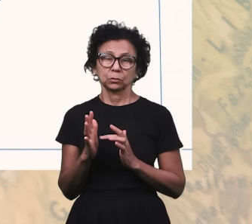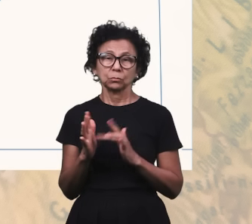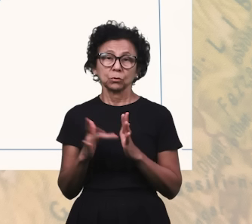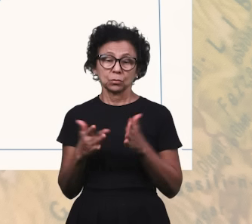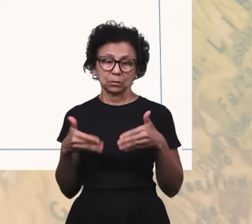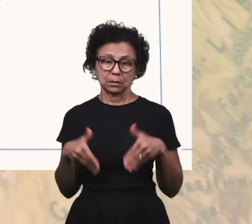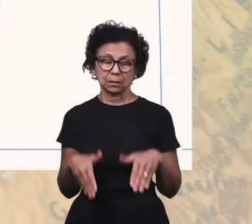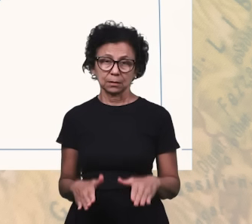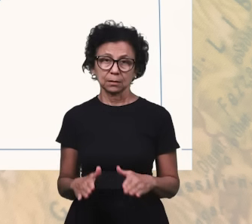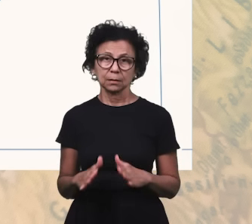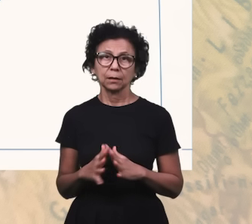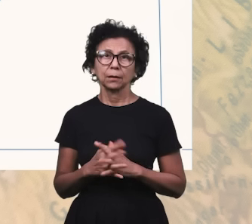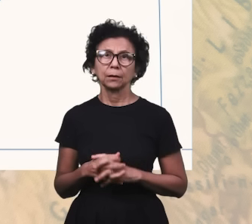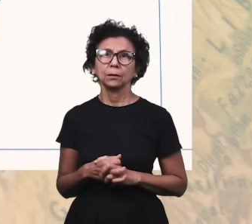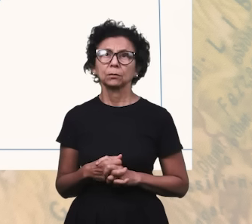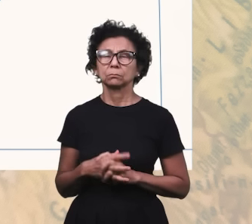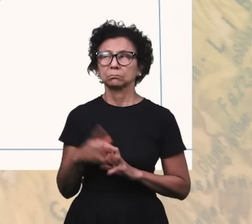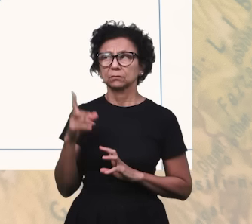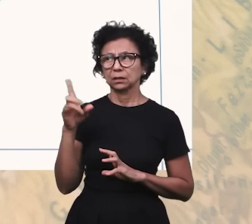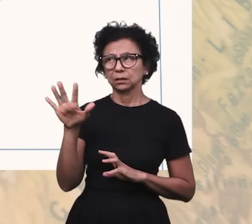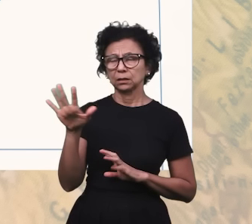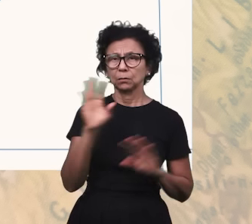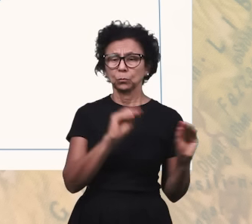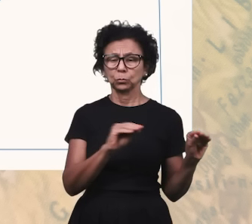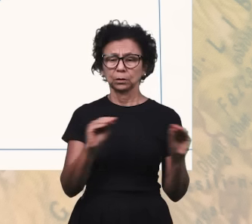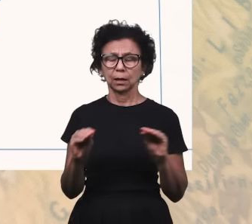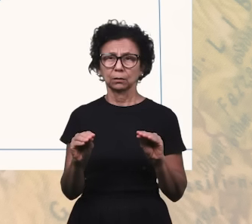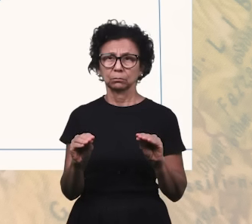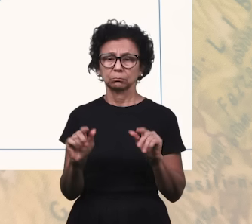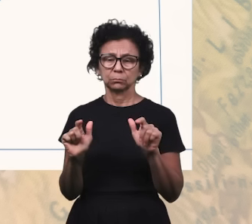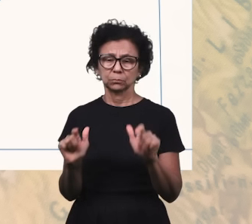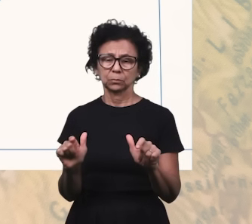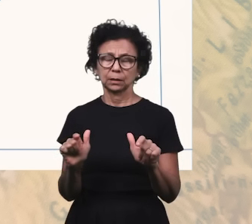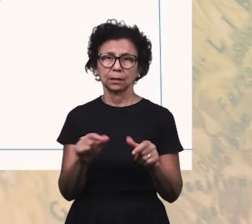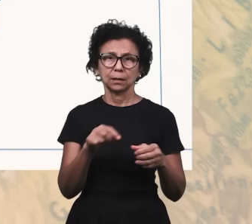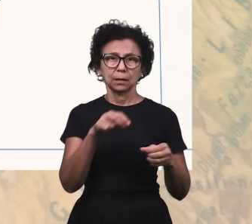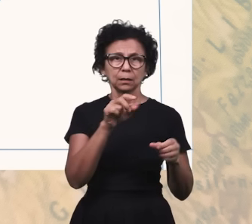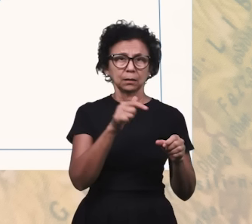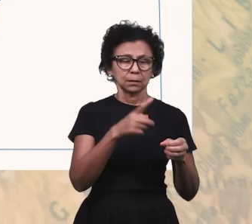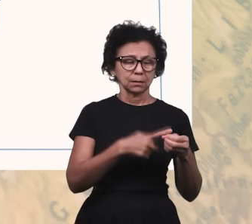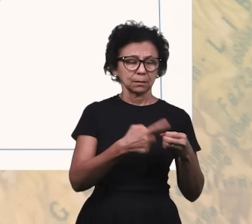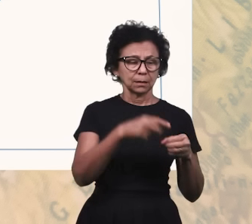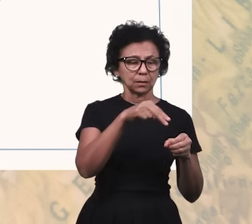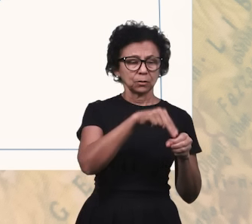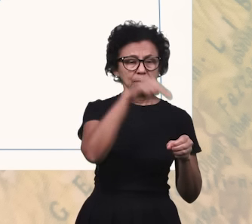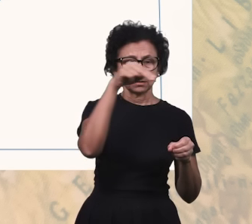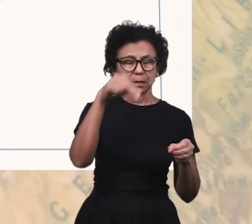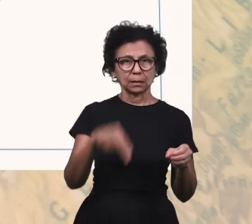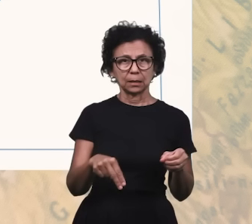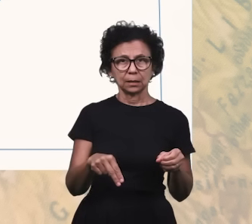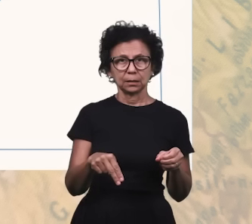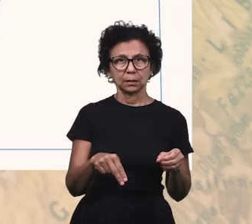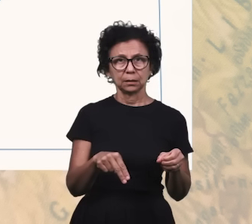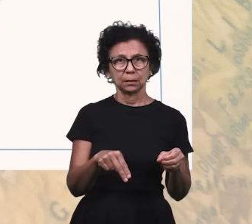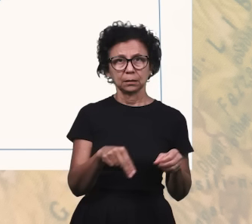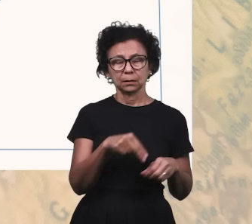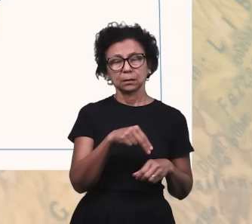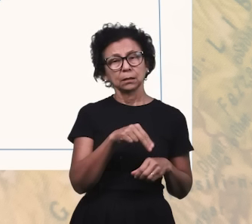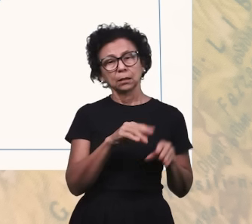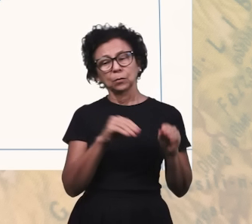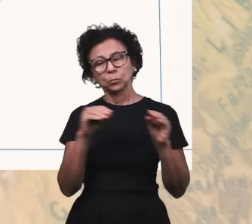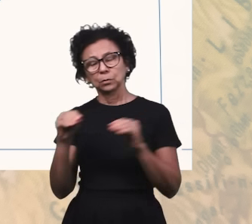um deslocamento do mesmo lugar, de Nazaré para Jerusalém,